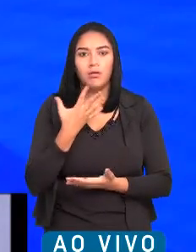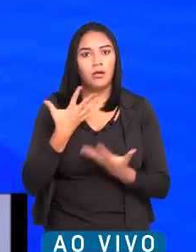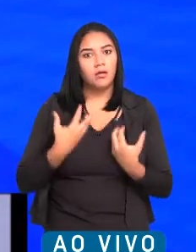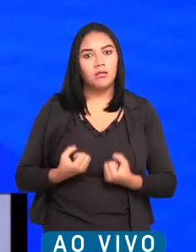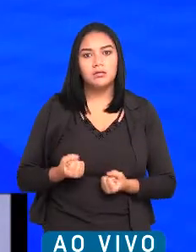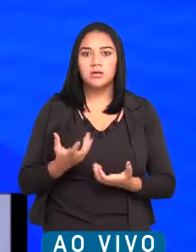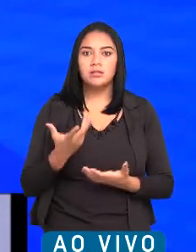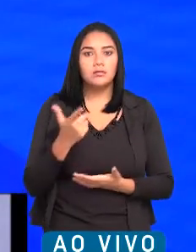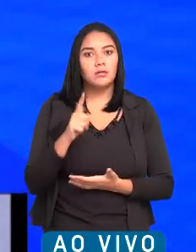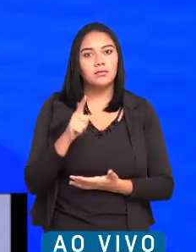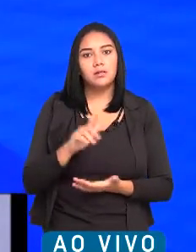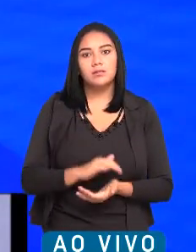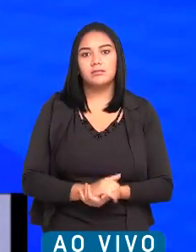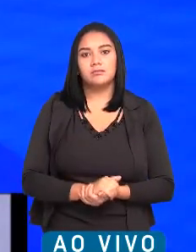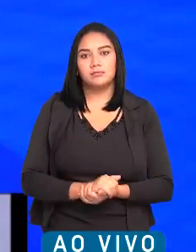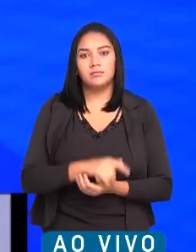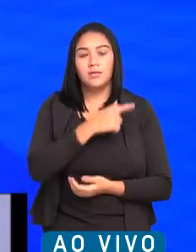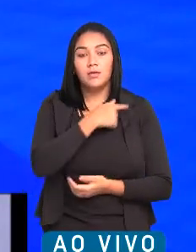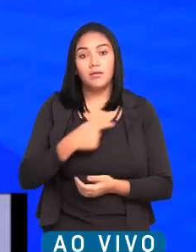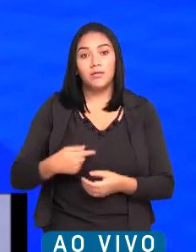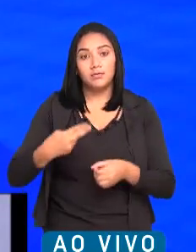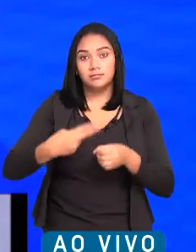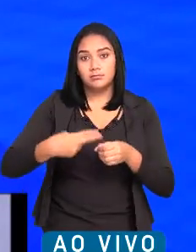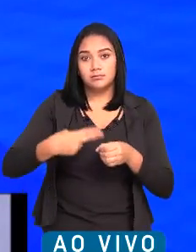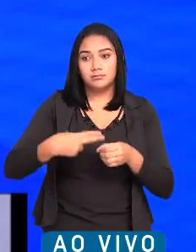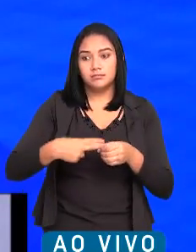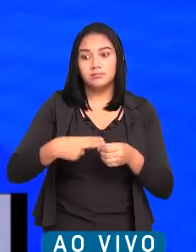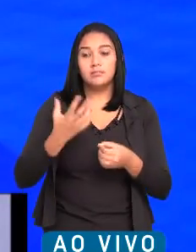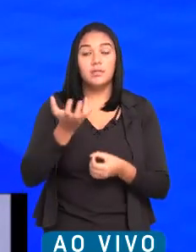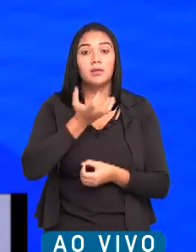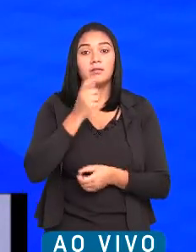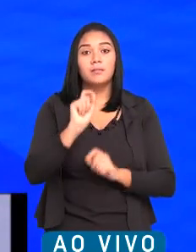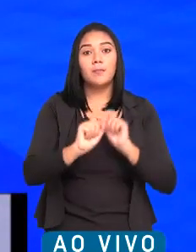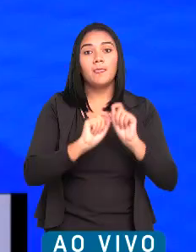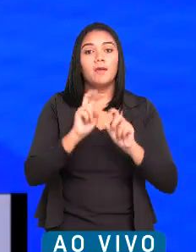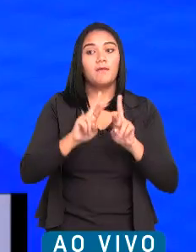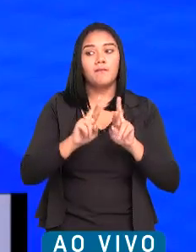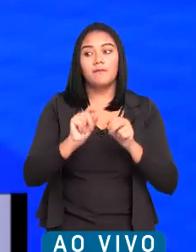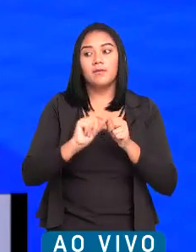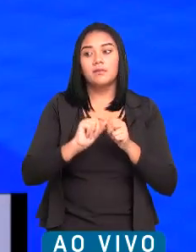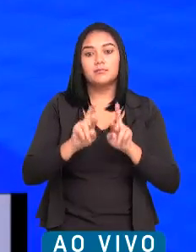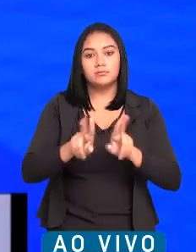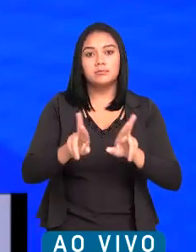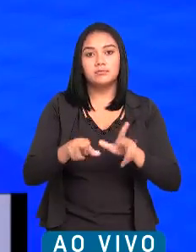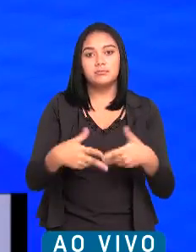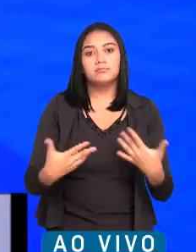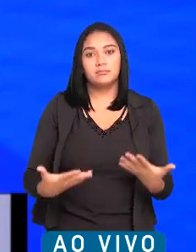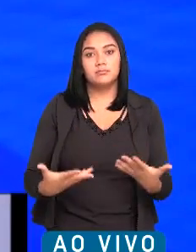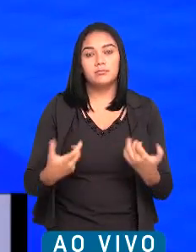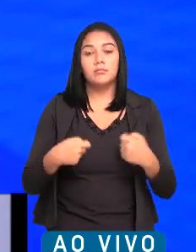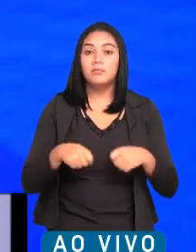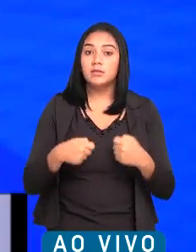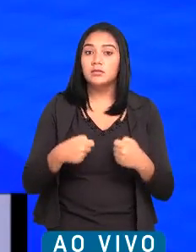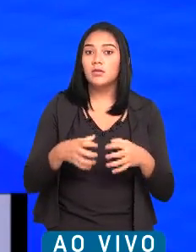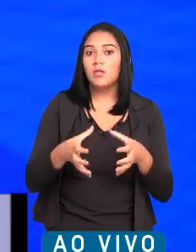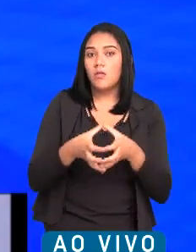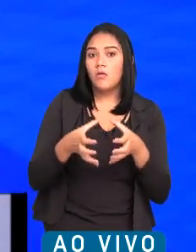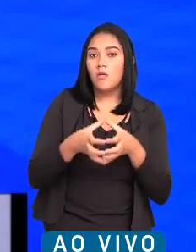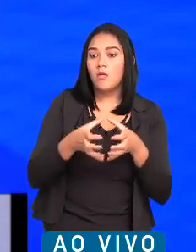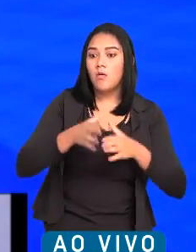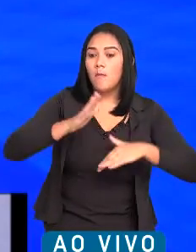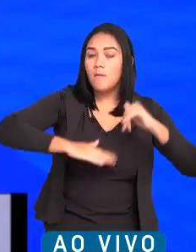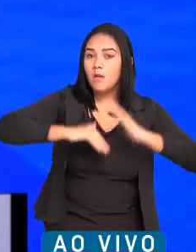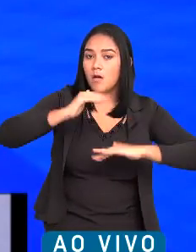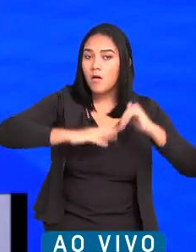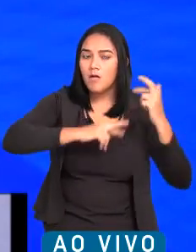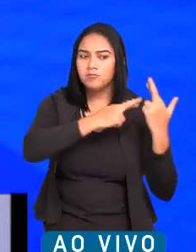iremos fazer diferente, porque vamos ter uma equipe capacitada, qualificada, mas com um olhar forte